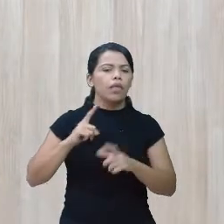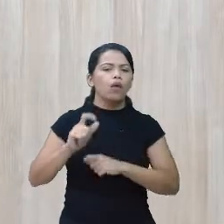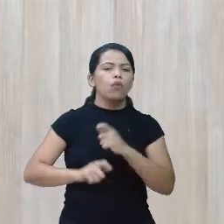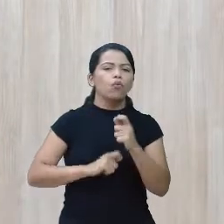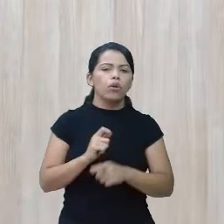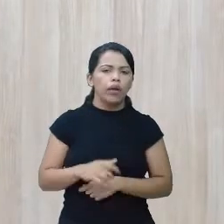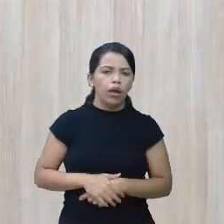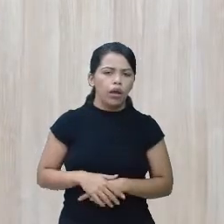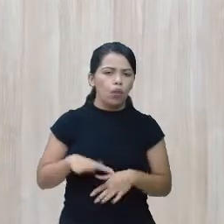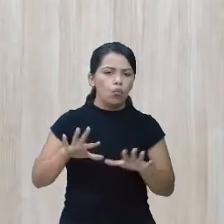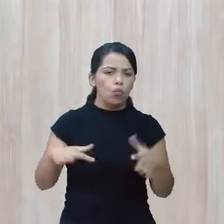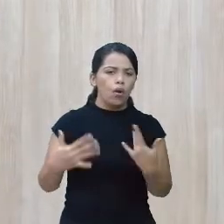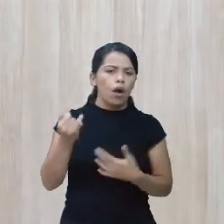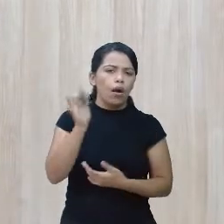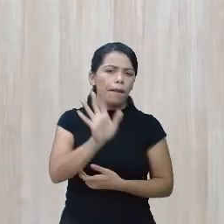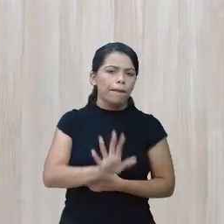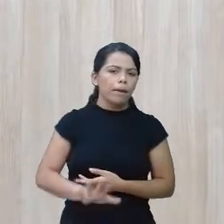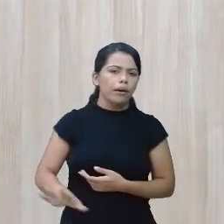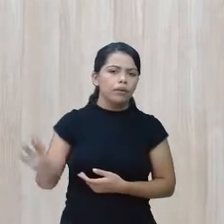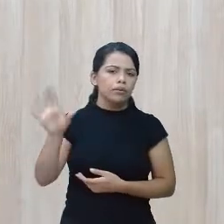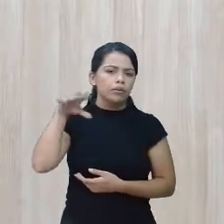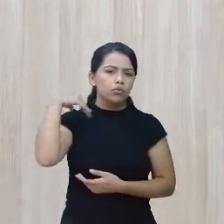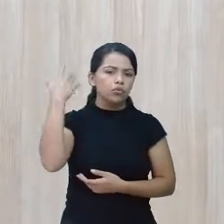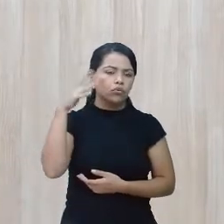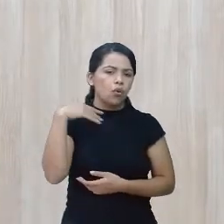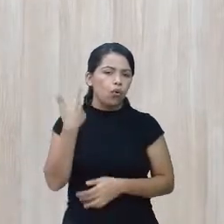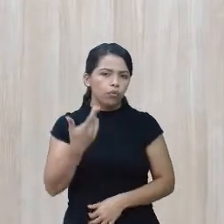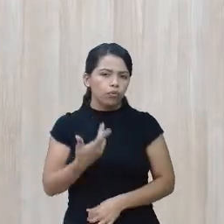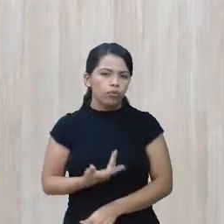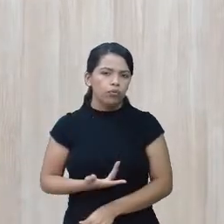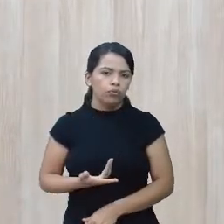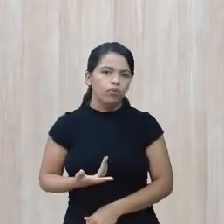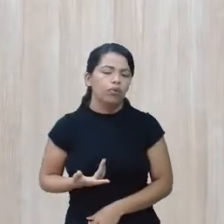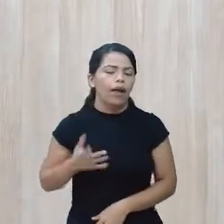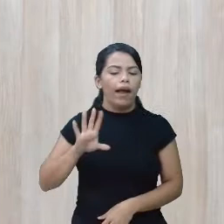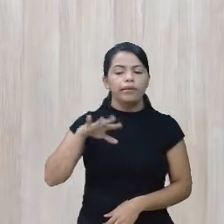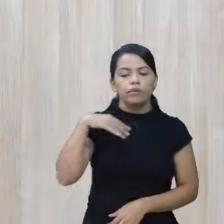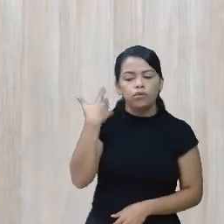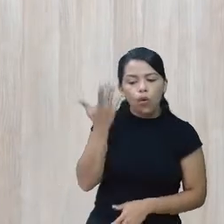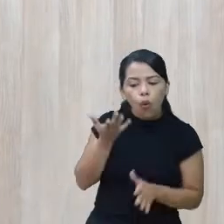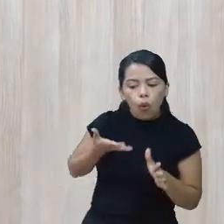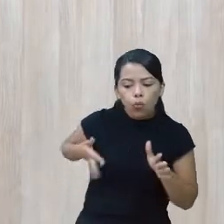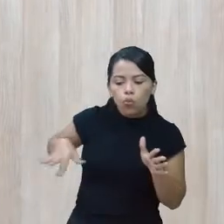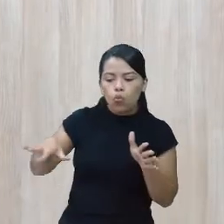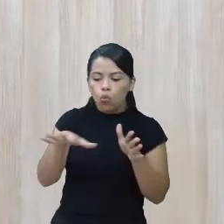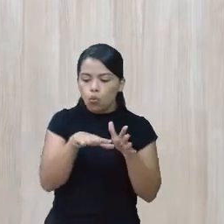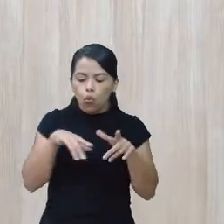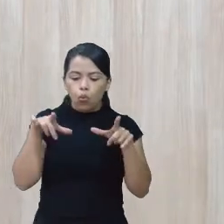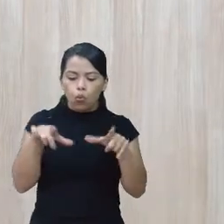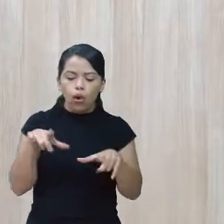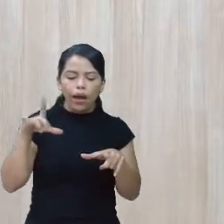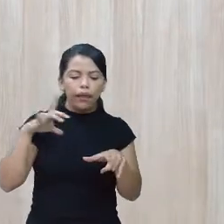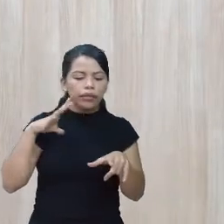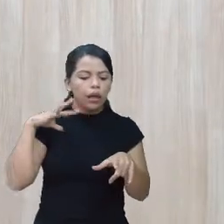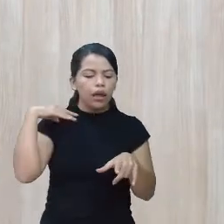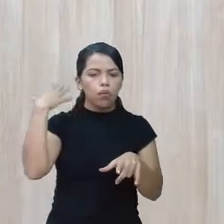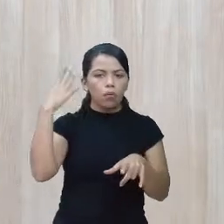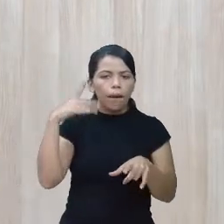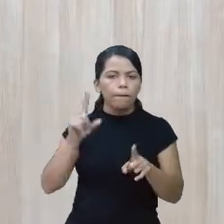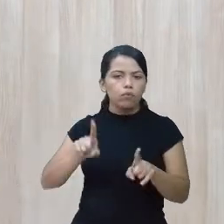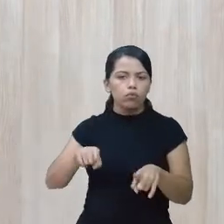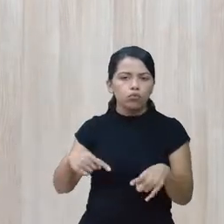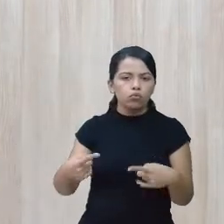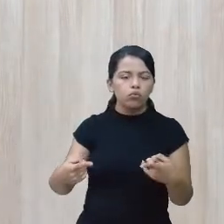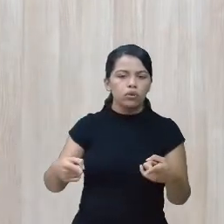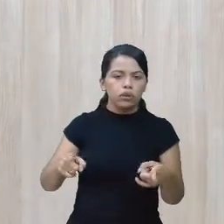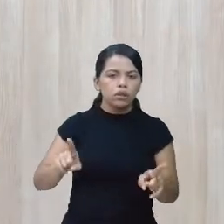seria a paisagem sonora de uma loja de roupas? Som ambiente, né? Que geralmente se coloca uma música, o